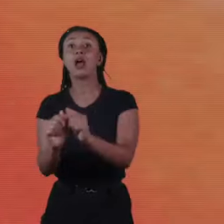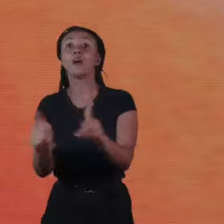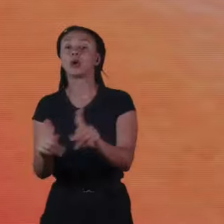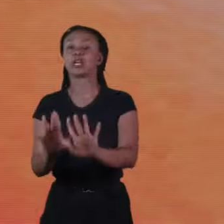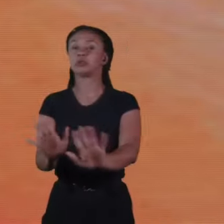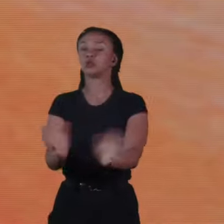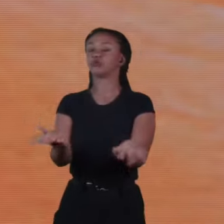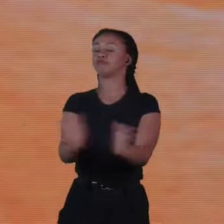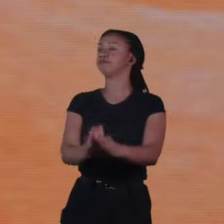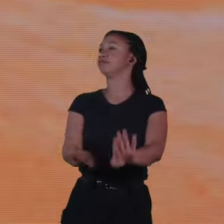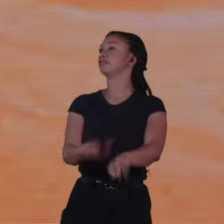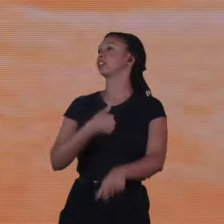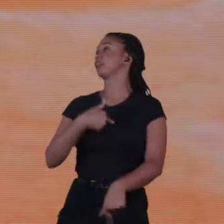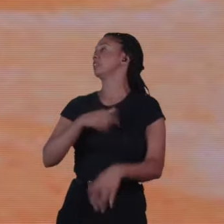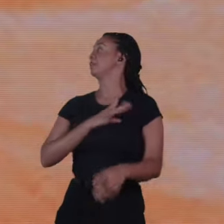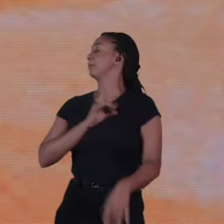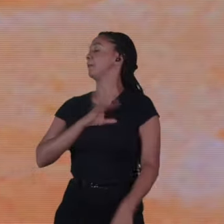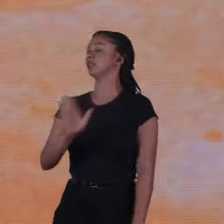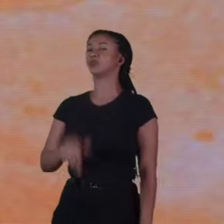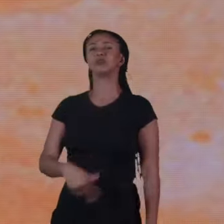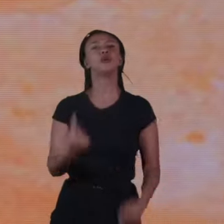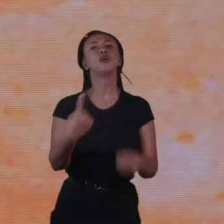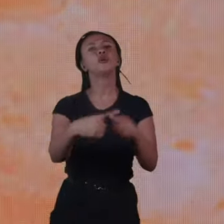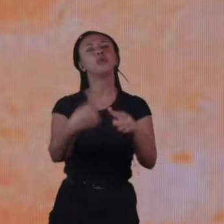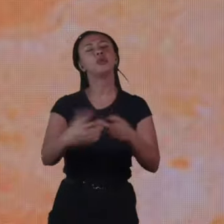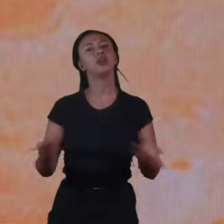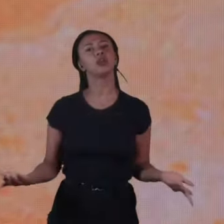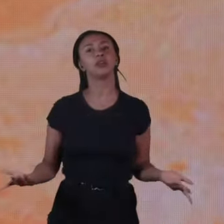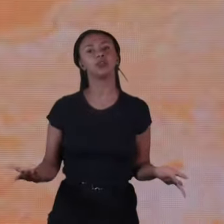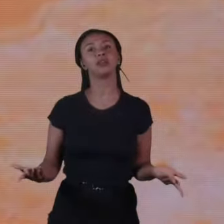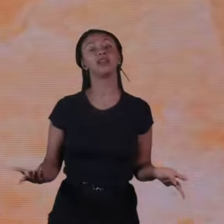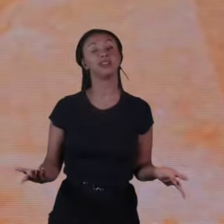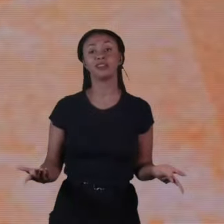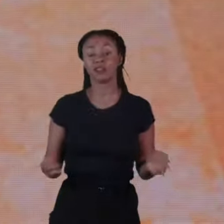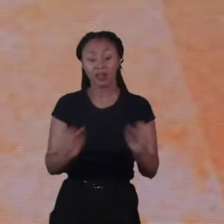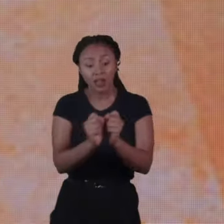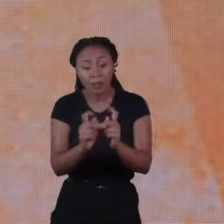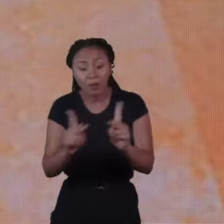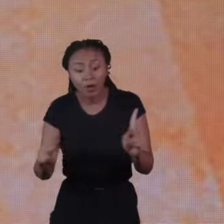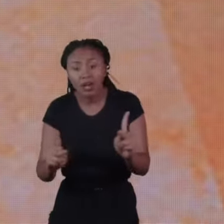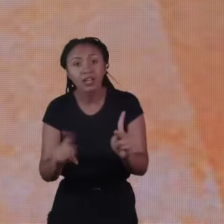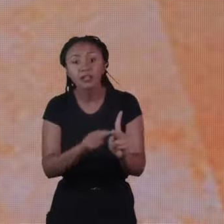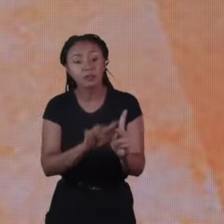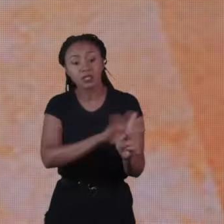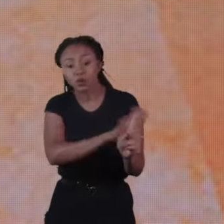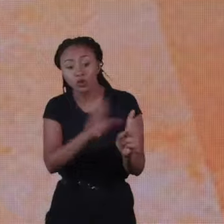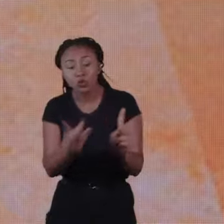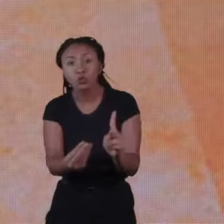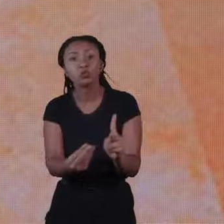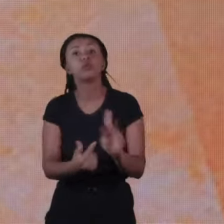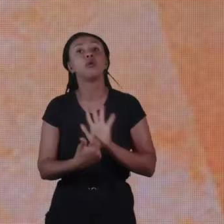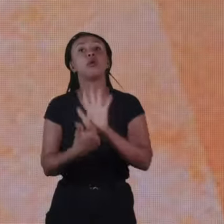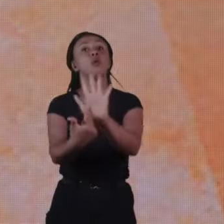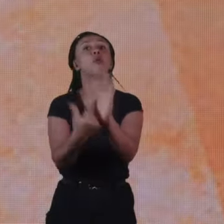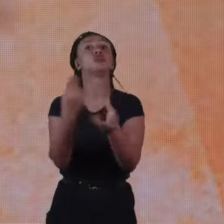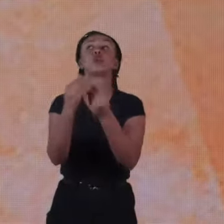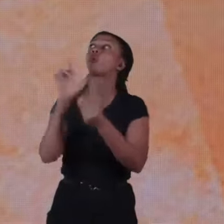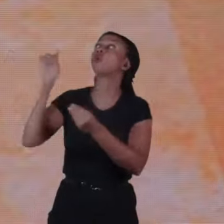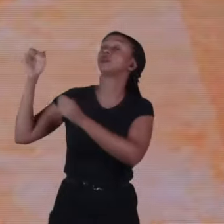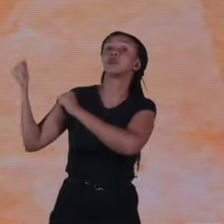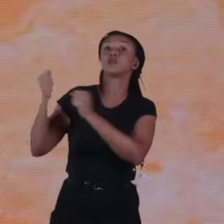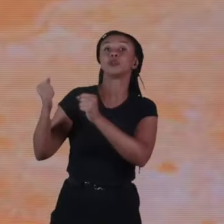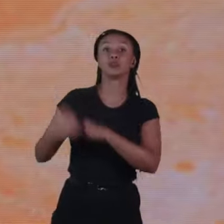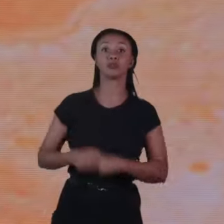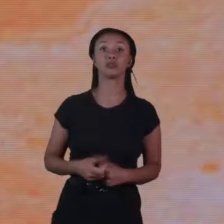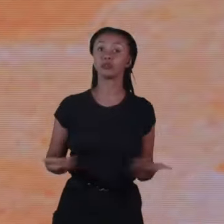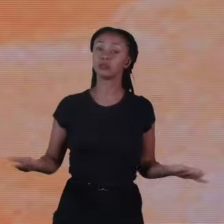Gente, o Apocalipse é o texto, é a palavra, é o livro que revela Jesus como Todo-Poderoso. Das 10 vezes que